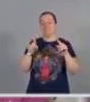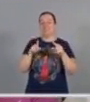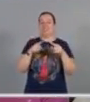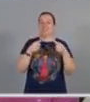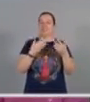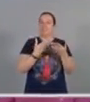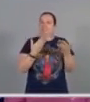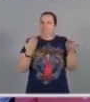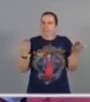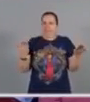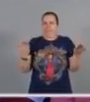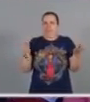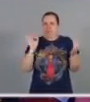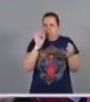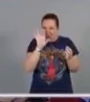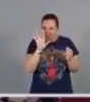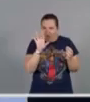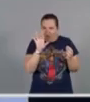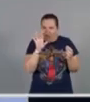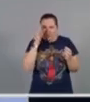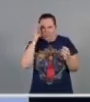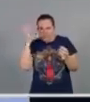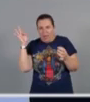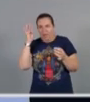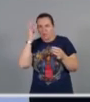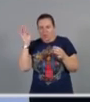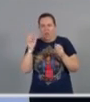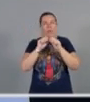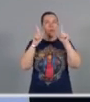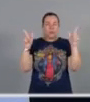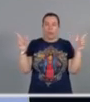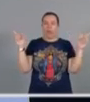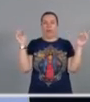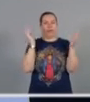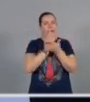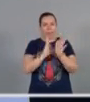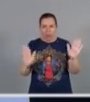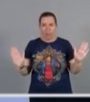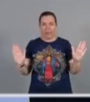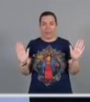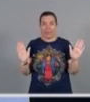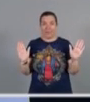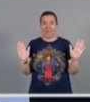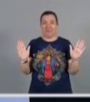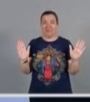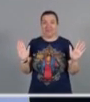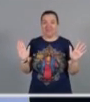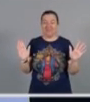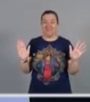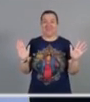E aí e sonhou acordou e acabou